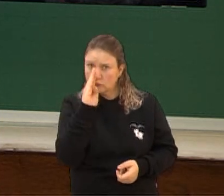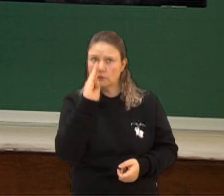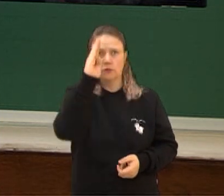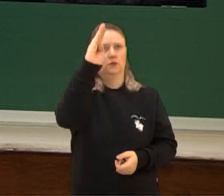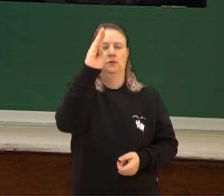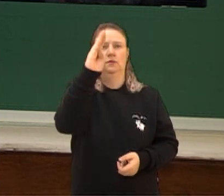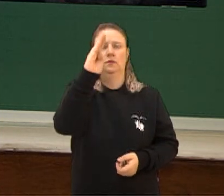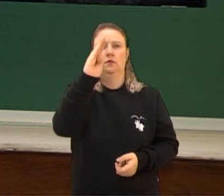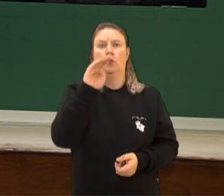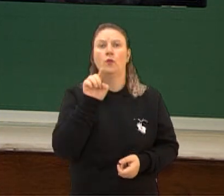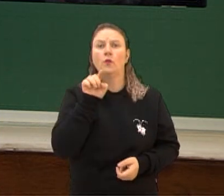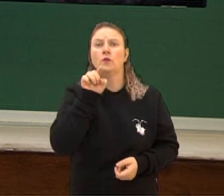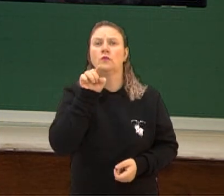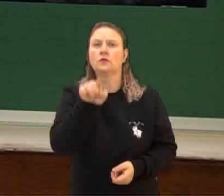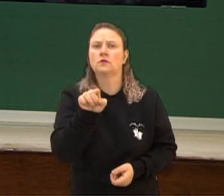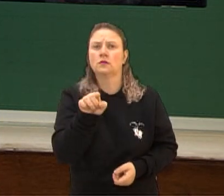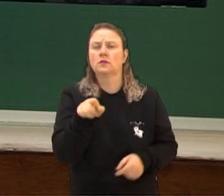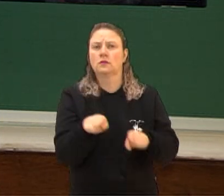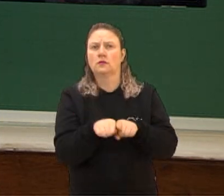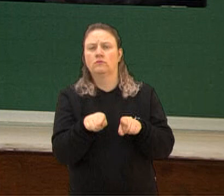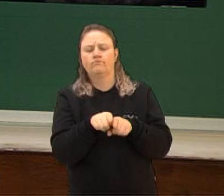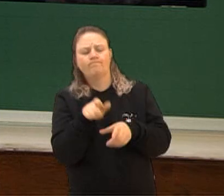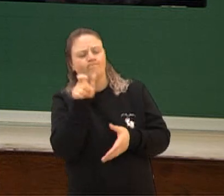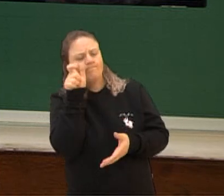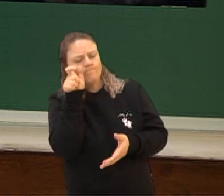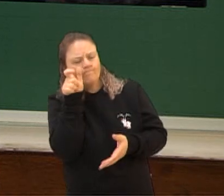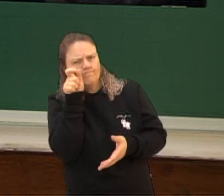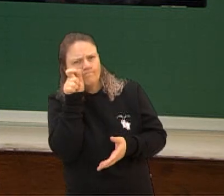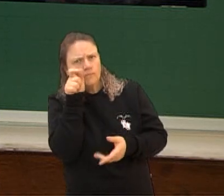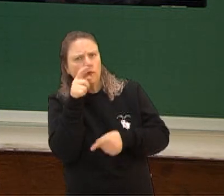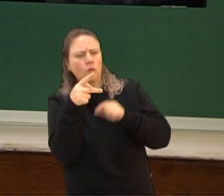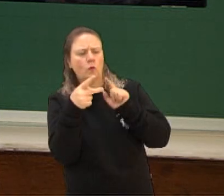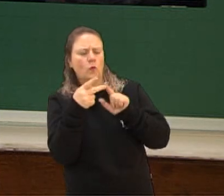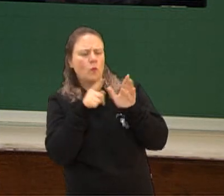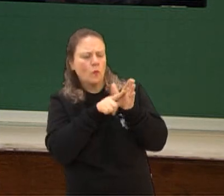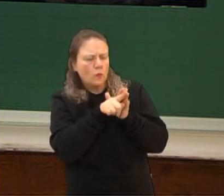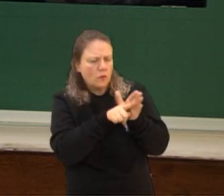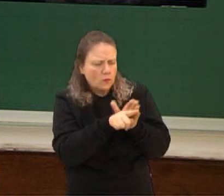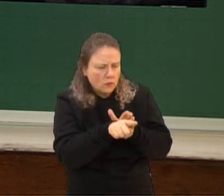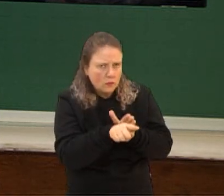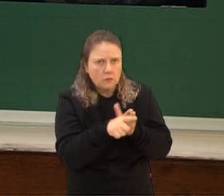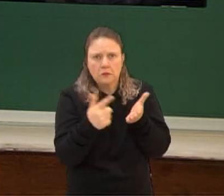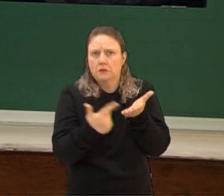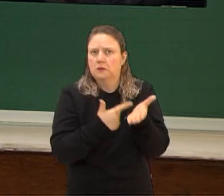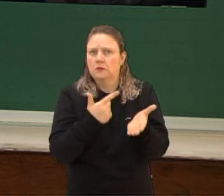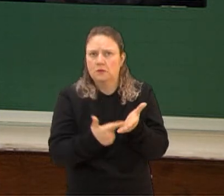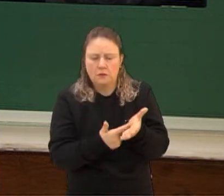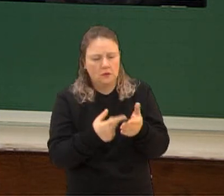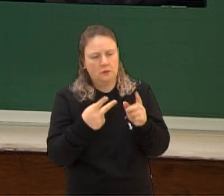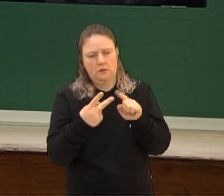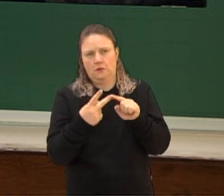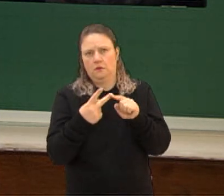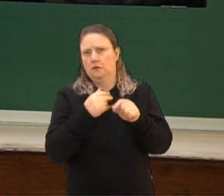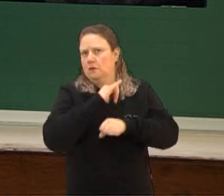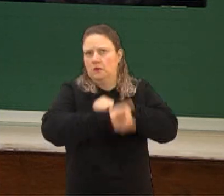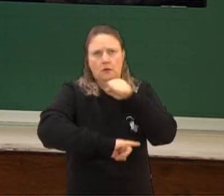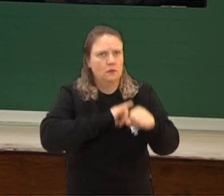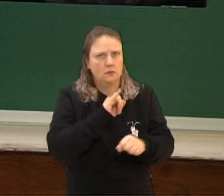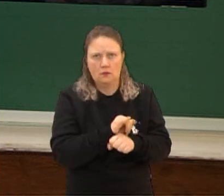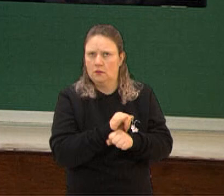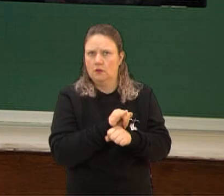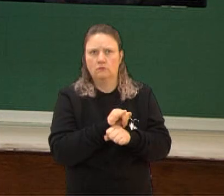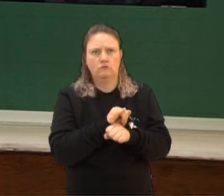E você, mesmo vendo esta parte, pesquise, seja em livro, seja em internet, dê uma olhadinha nos principais